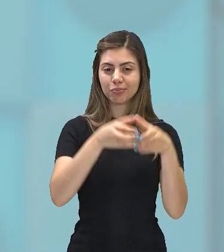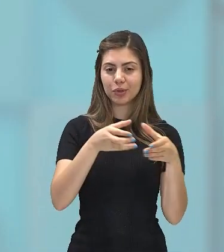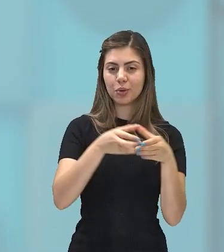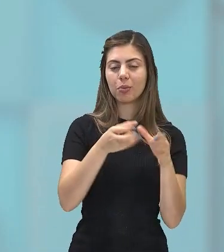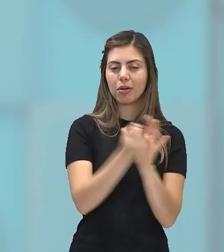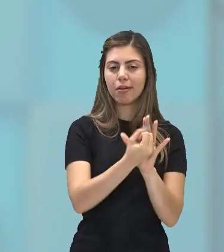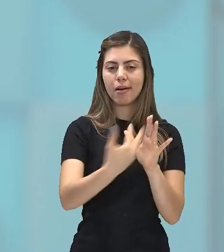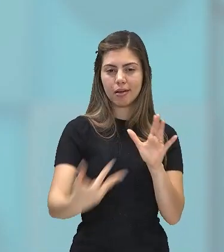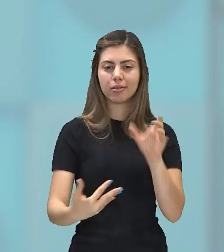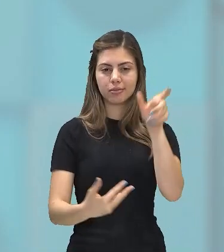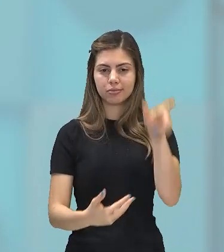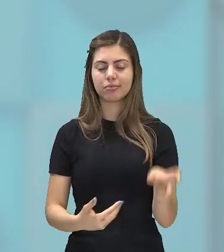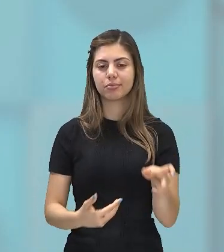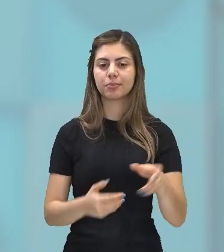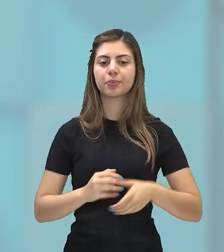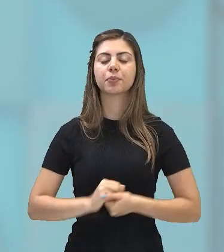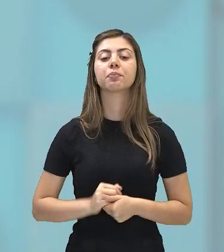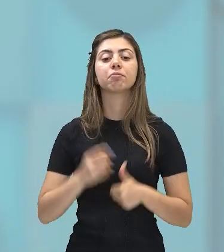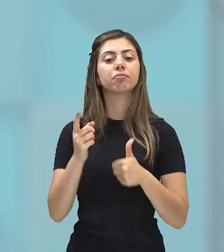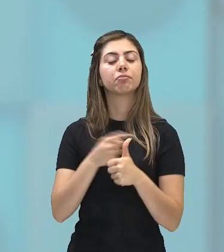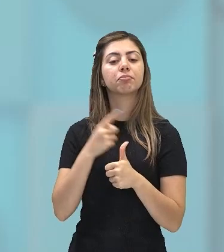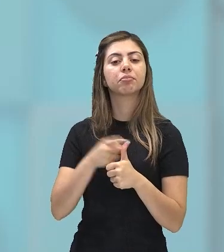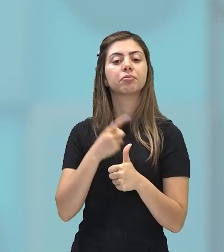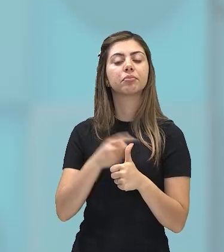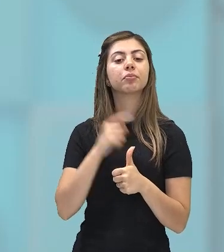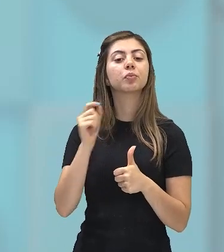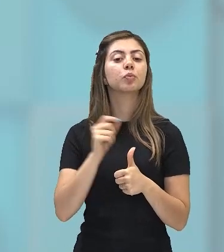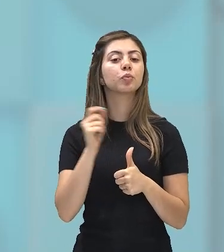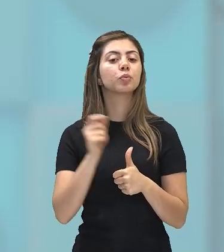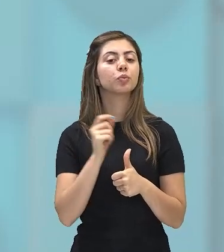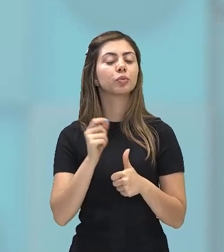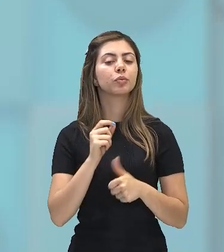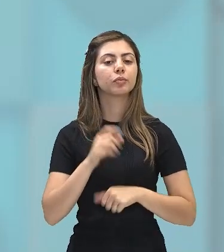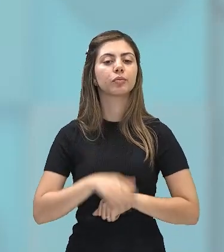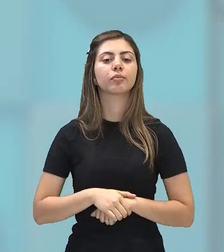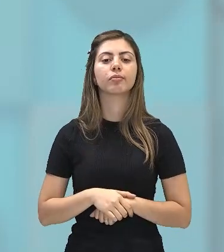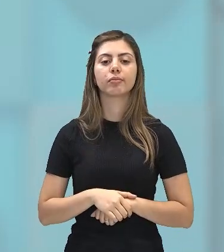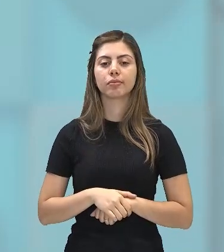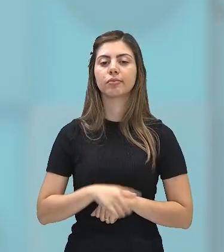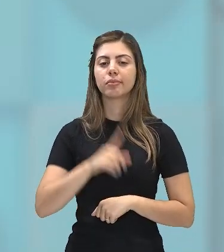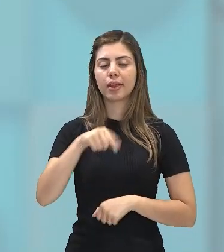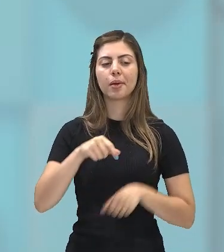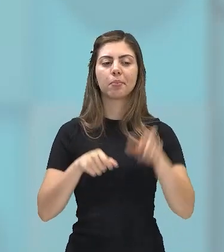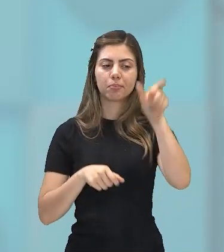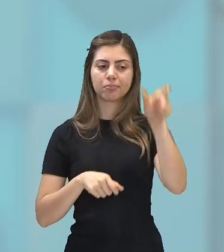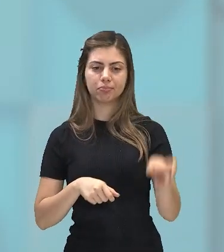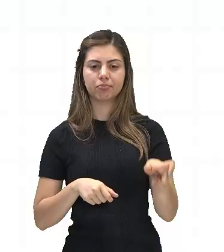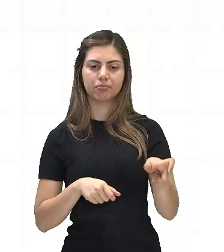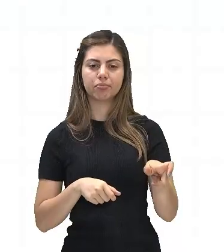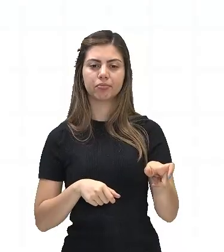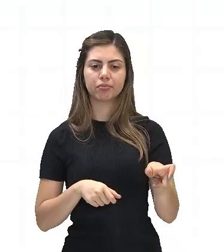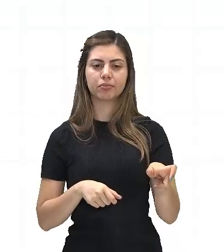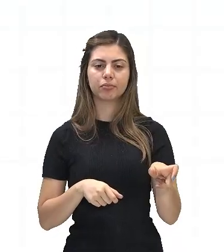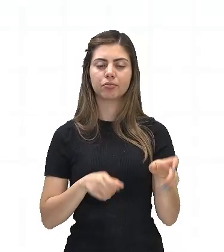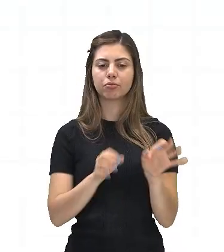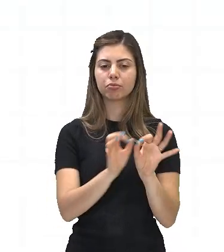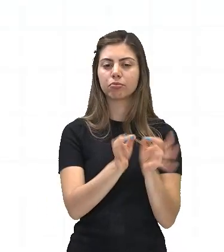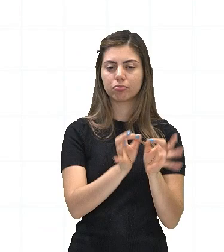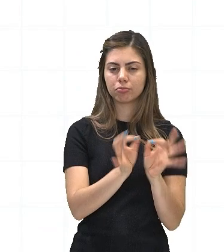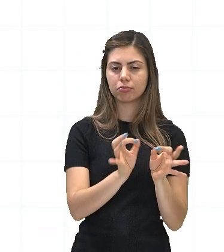bem? A primeira classificação do meu sujeito é o que nós chamamos de sujeito simples. Coloca a cartela no